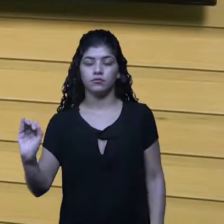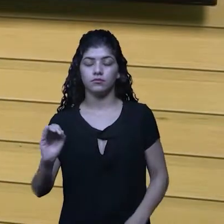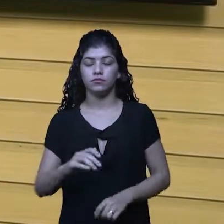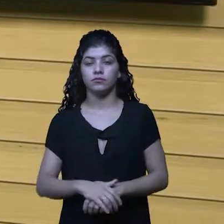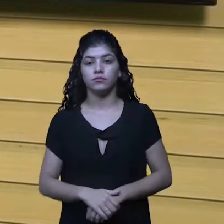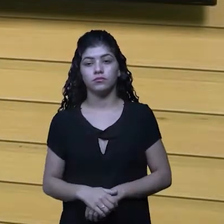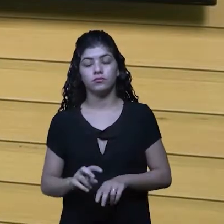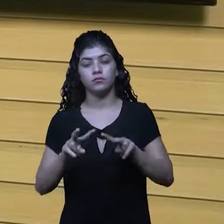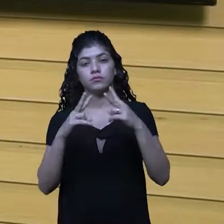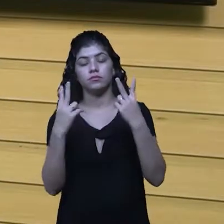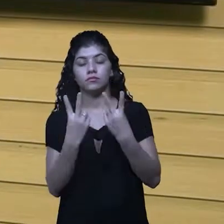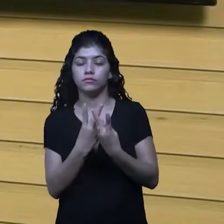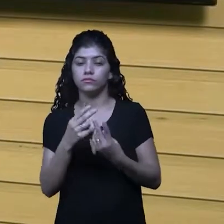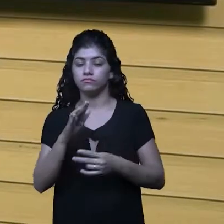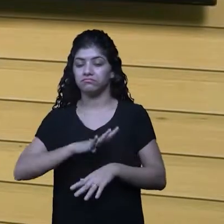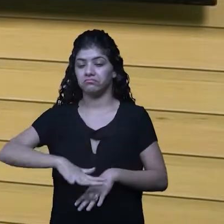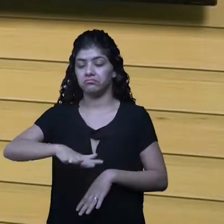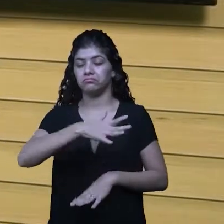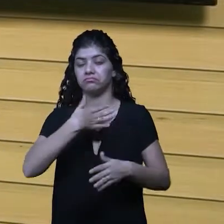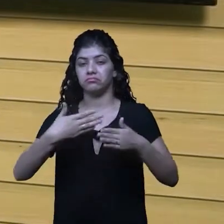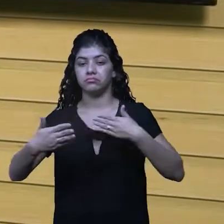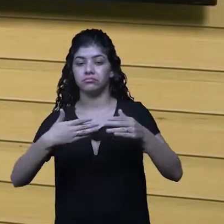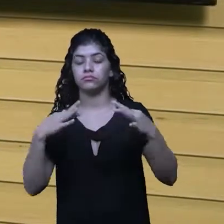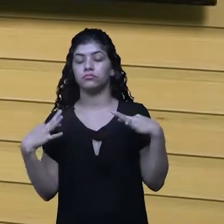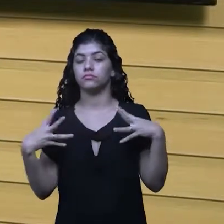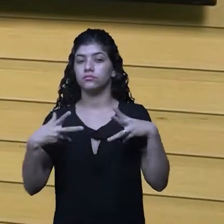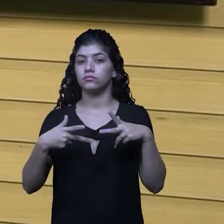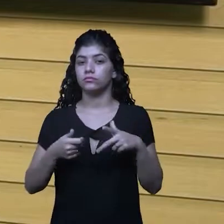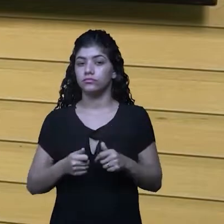comprimento, massa, não importa a medida. Todos